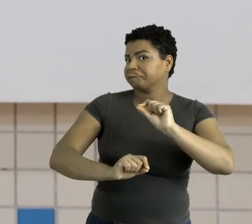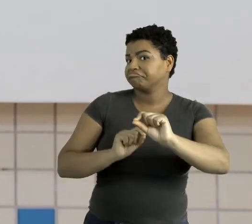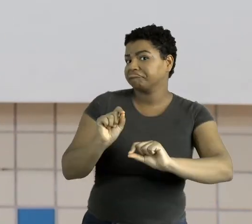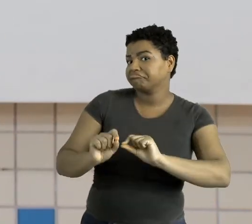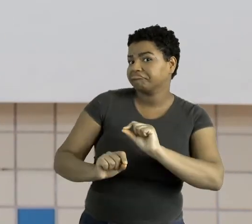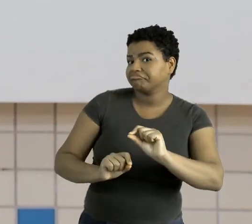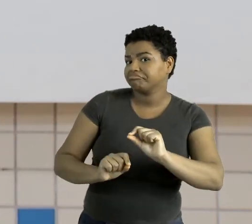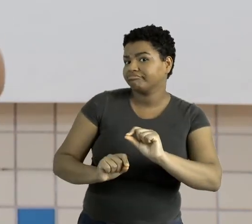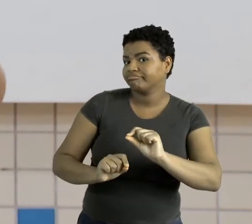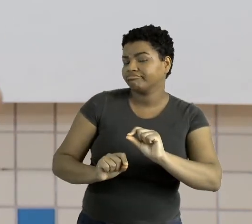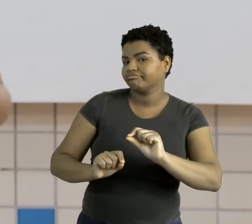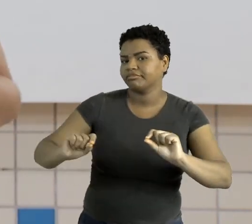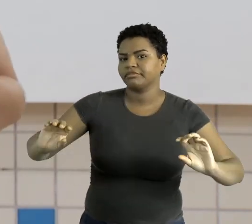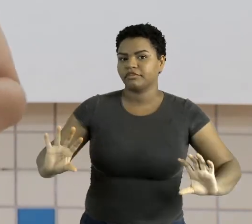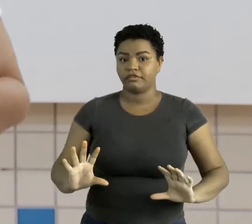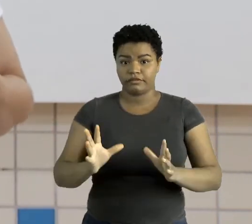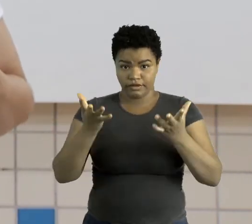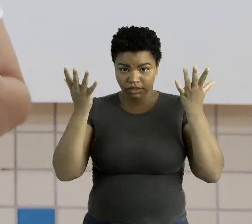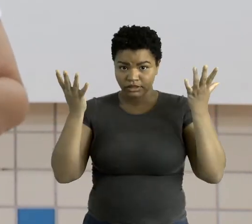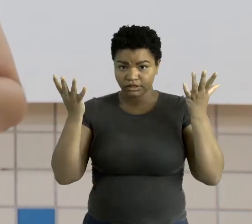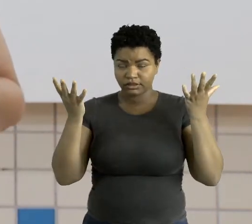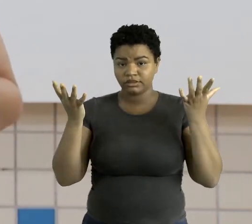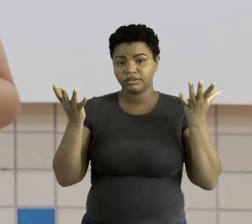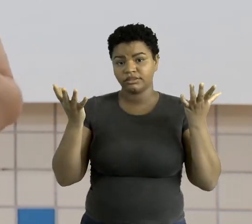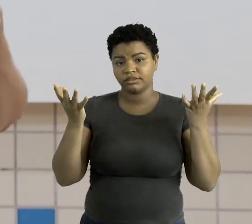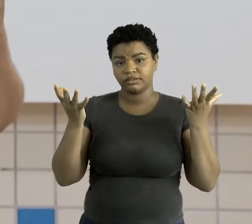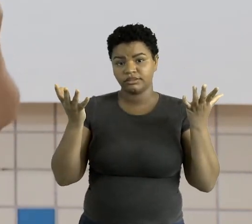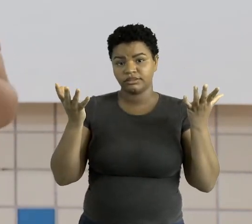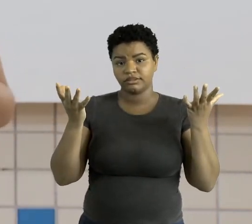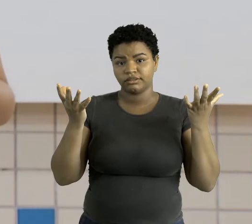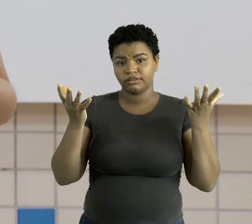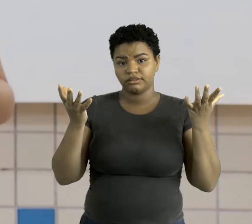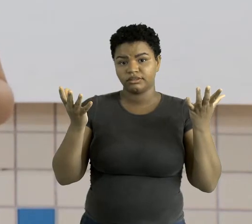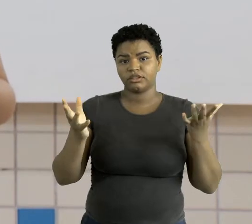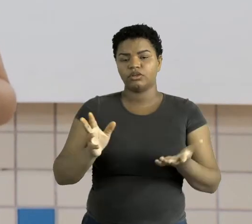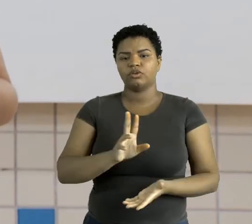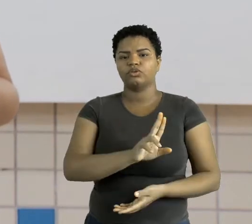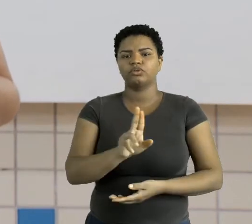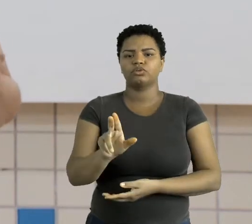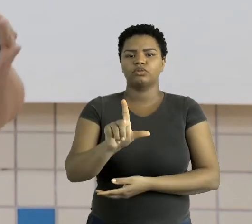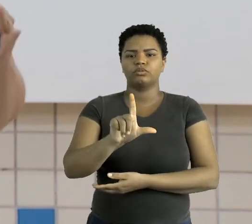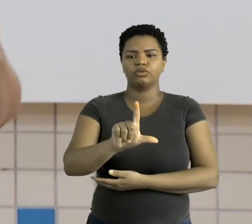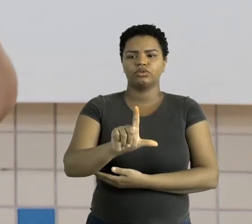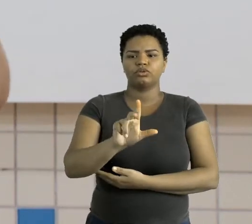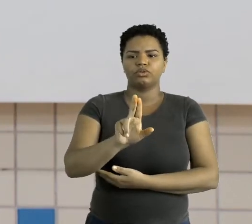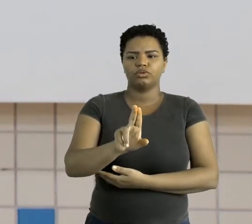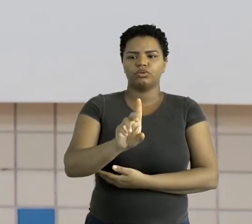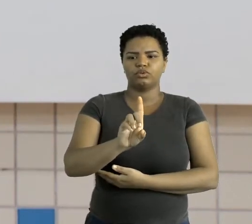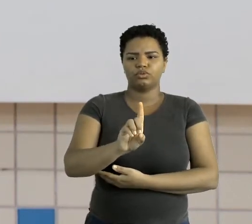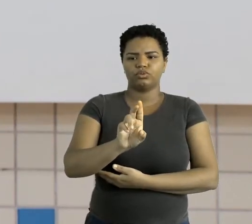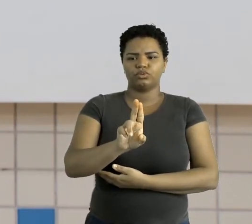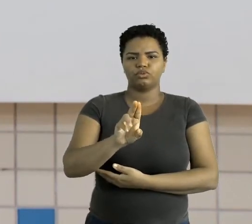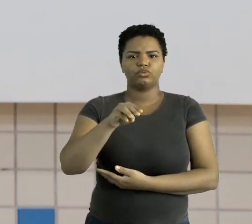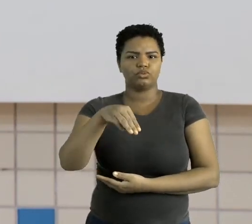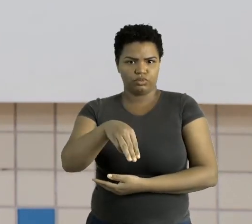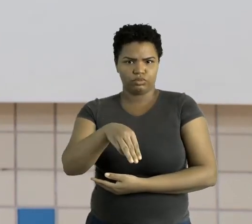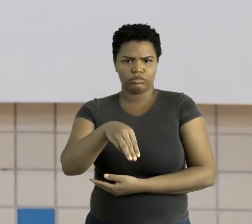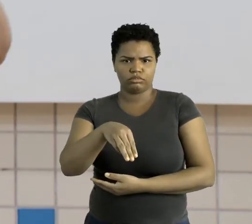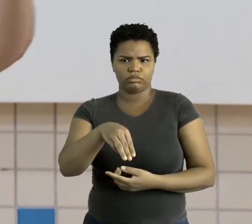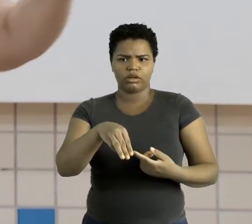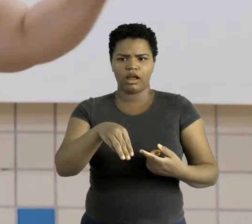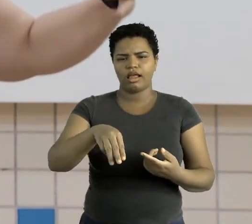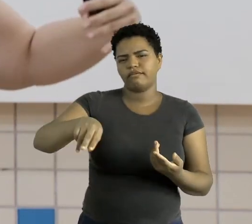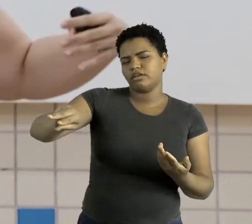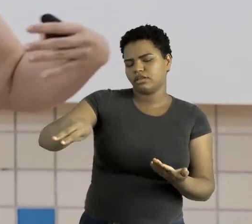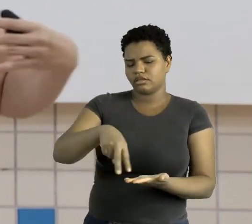Eles fazem umas festas que chamam lundum. Aí esse lundum, eles vão dançando, é